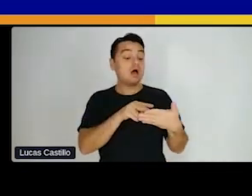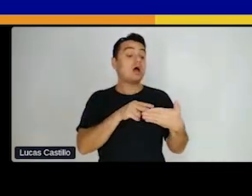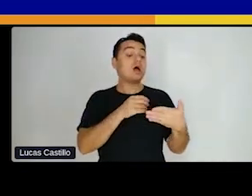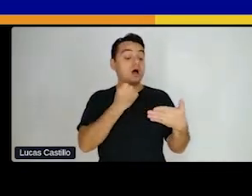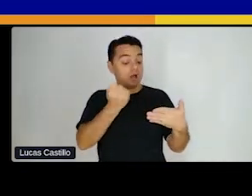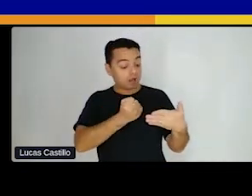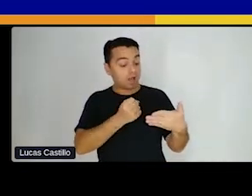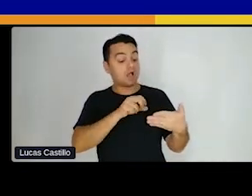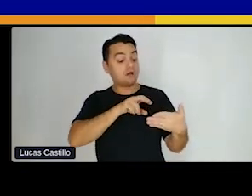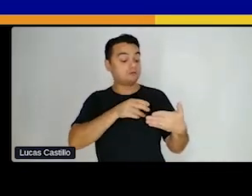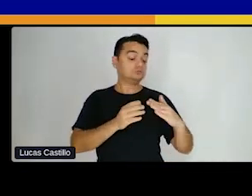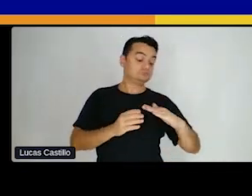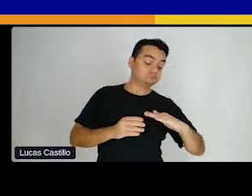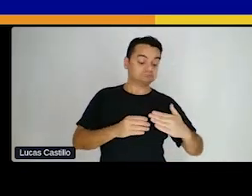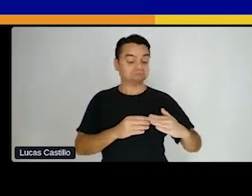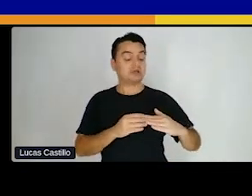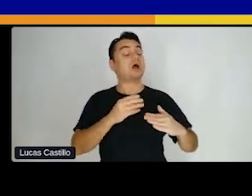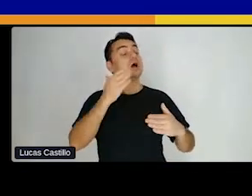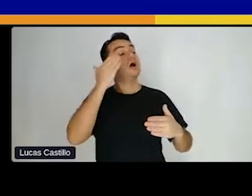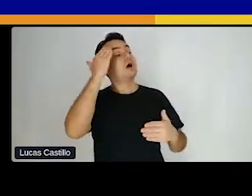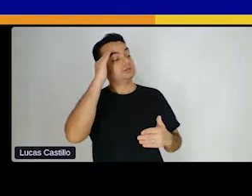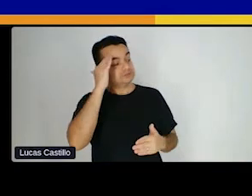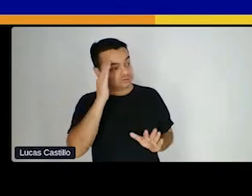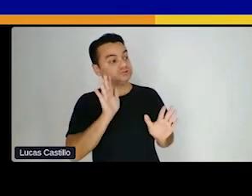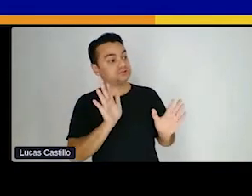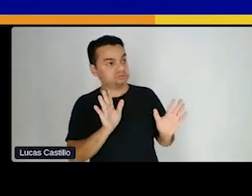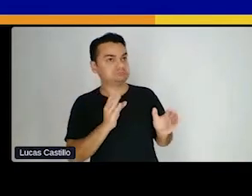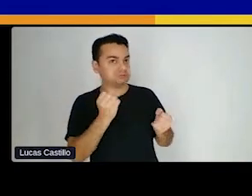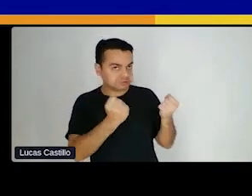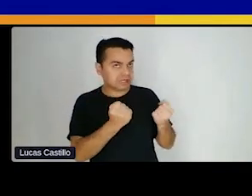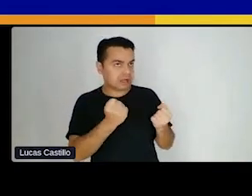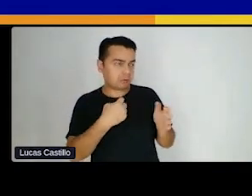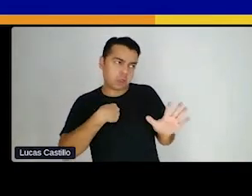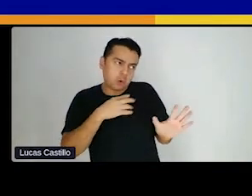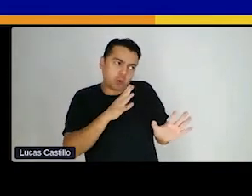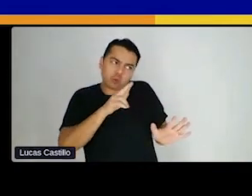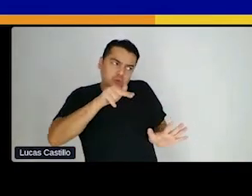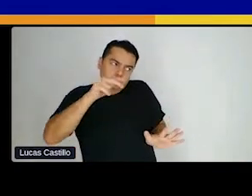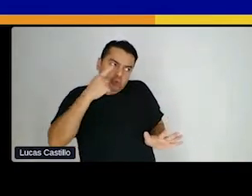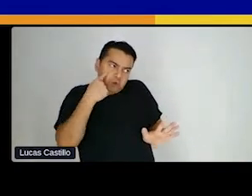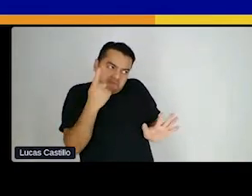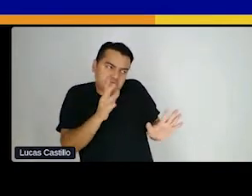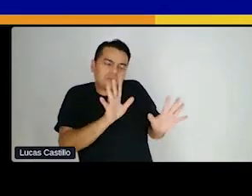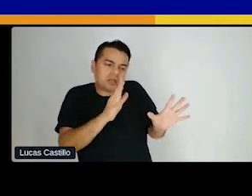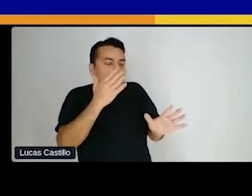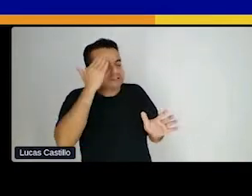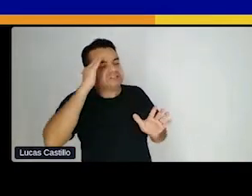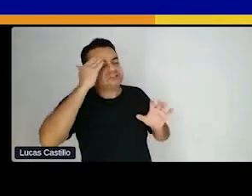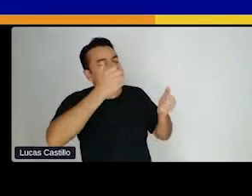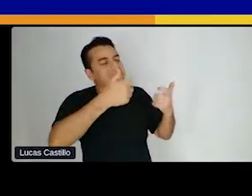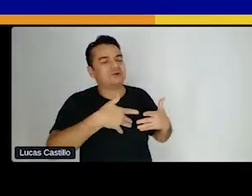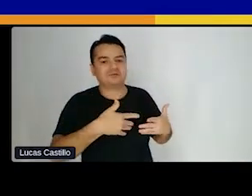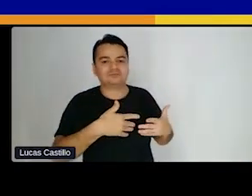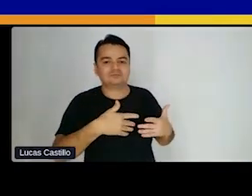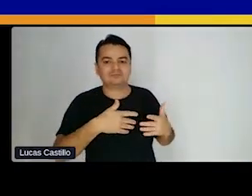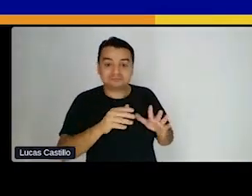para essa pessoa, como, por exemplo, a de uma bicicleta,